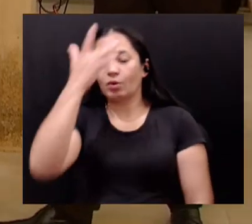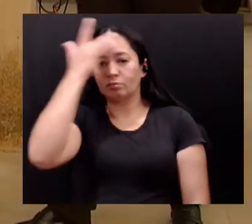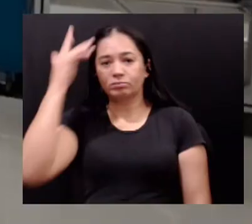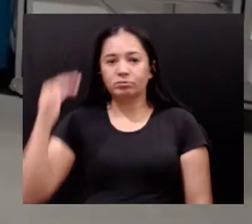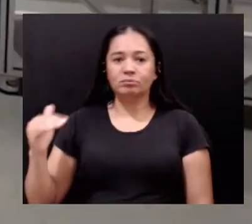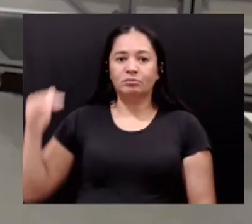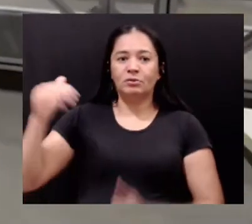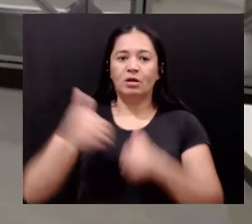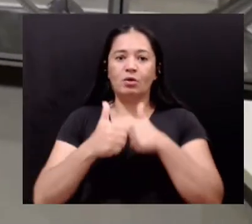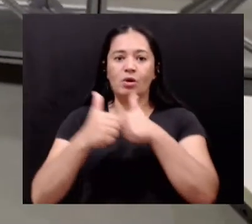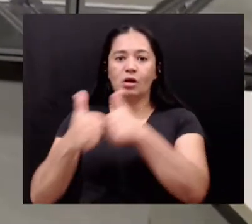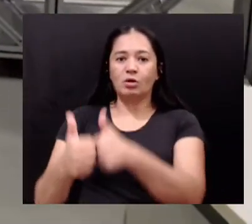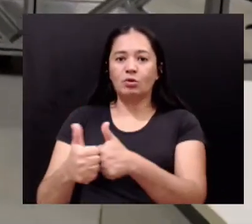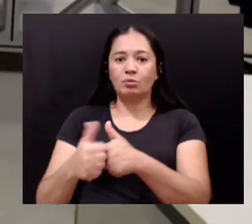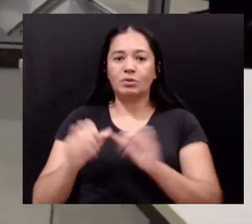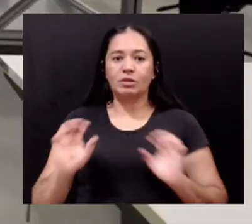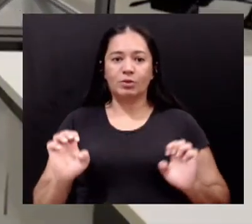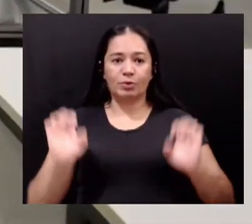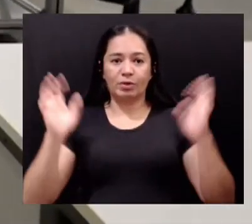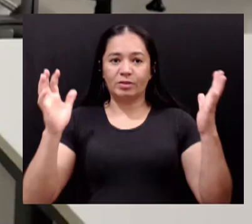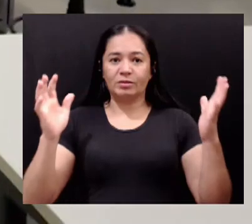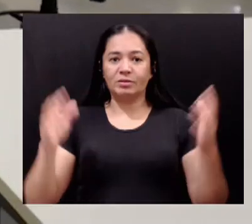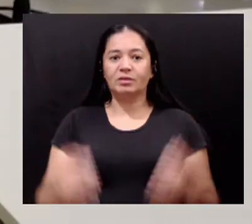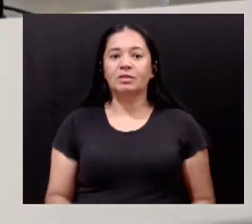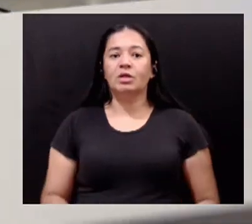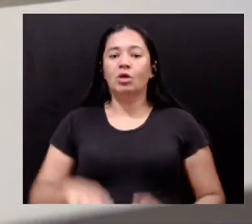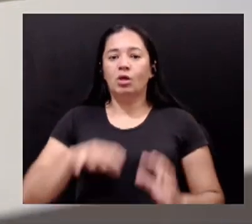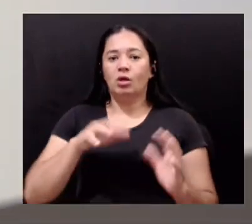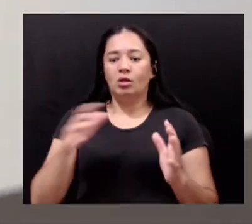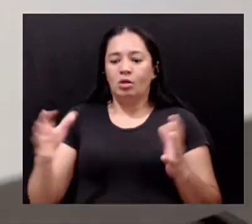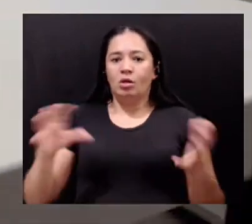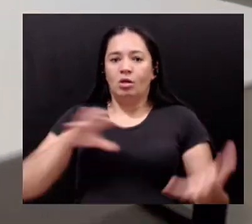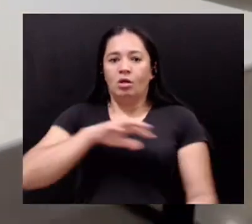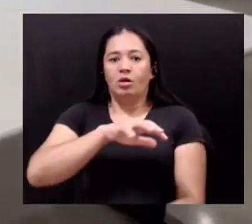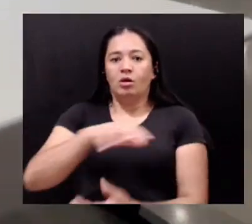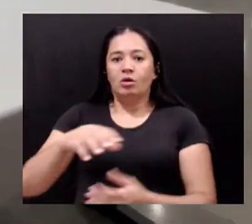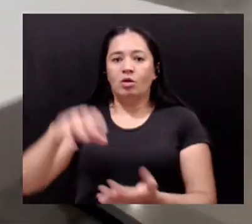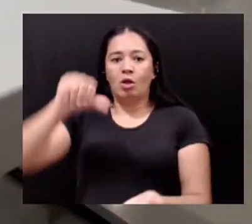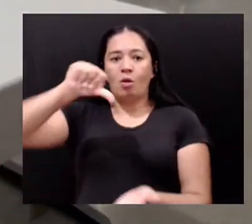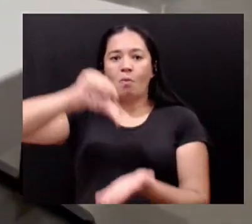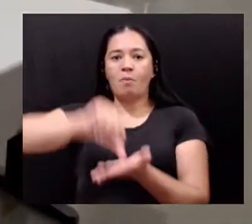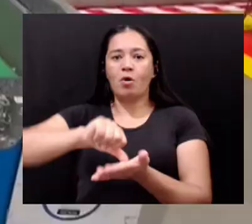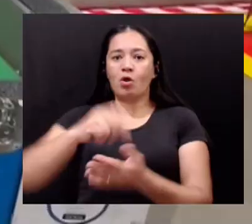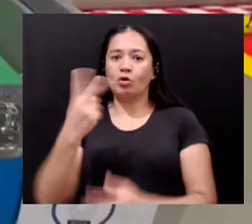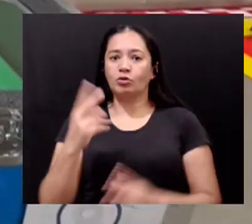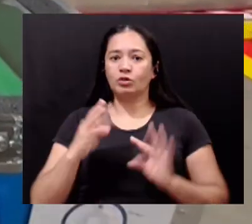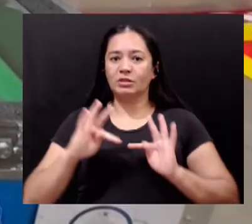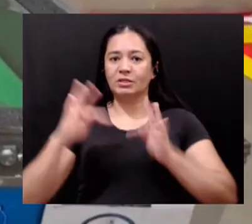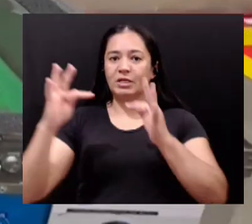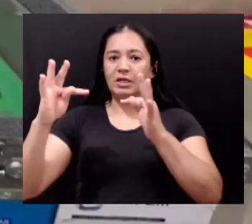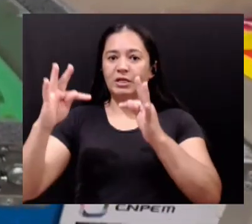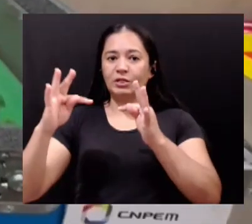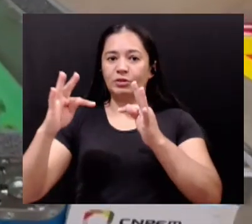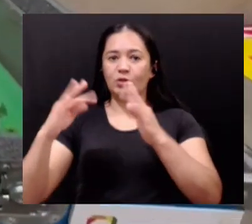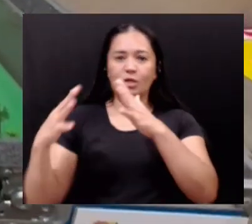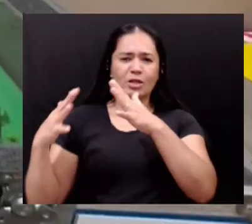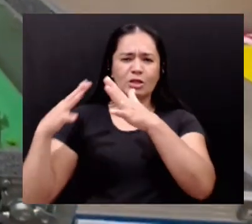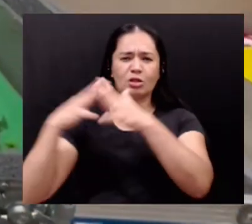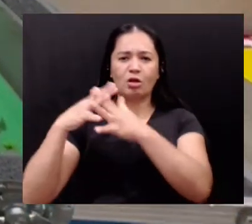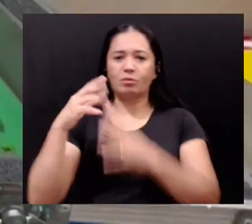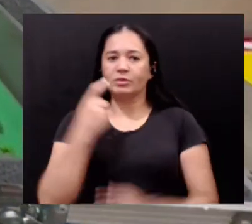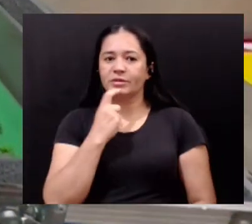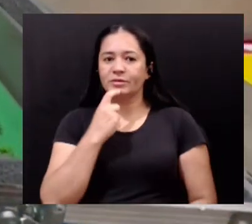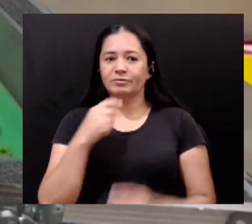a cerimônia. O RIDS engloba o Polo 2 de Alta Tecnologia de Campinas, o Campus Zeferino Vaz,